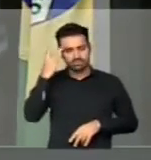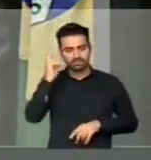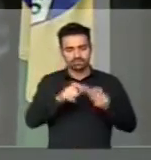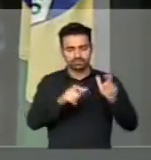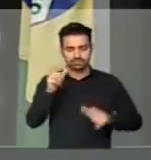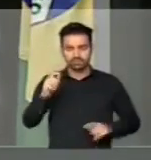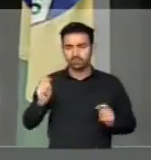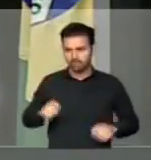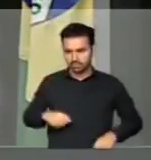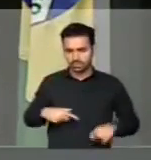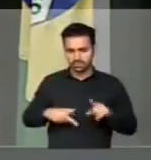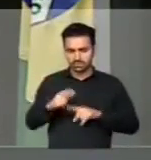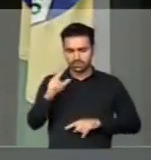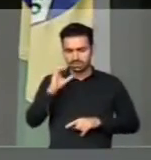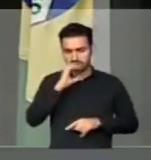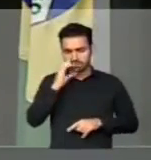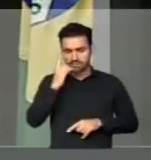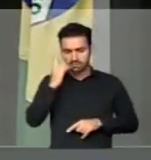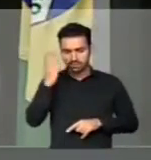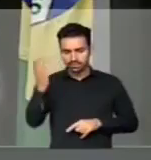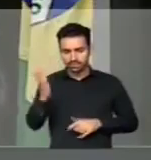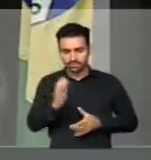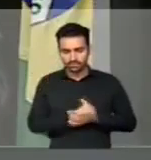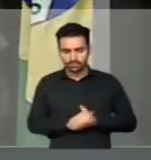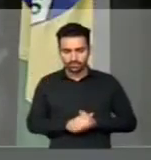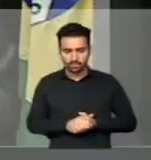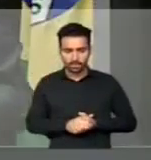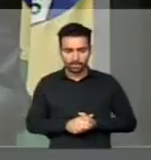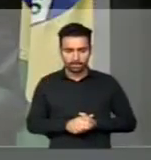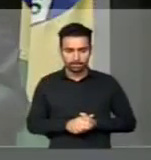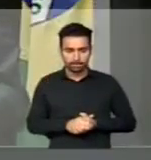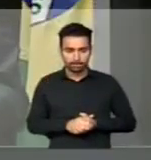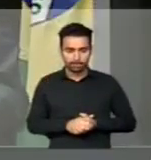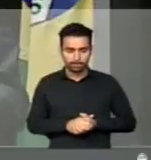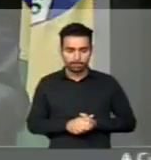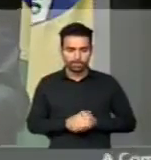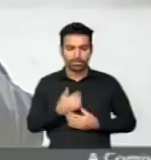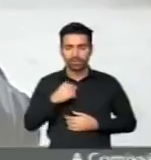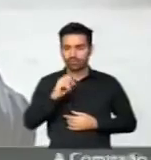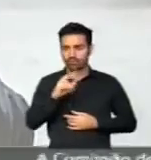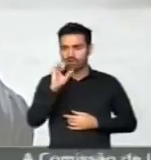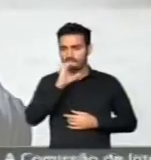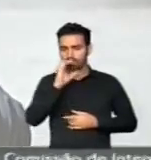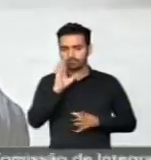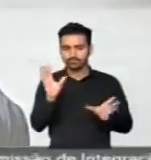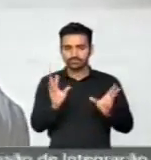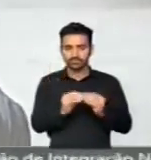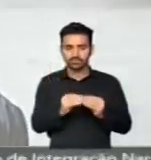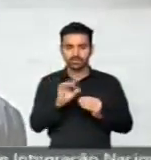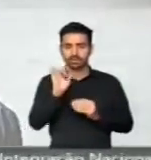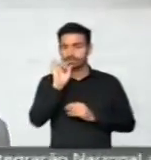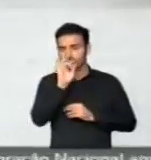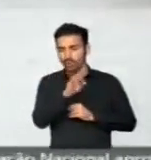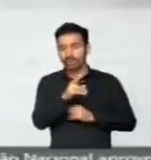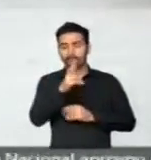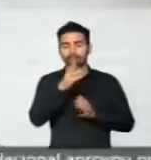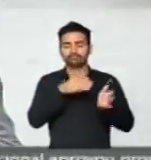uma parte, nobre deputado. Deputado Domingos sabe, Serei breve, apenas quero, justamente